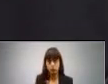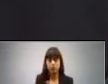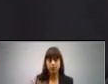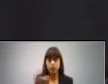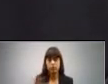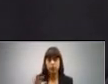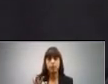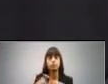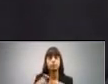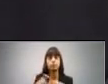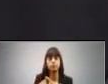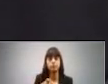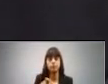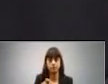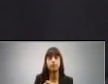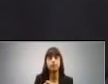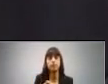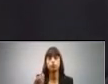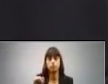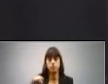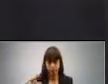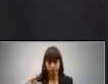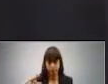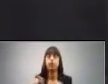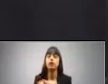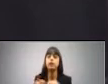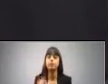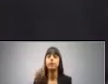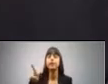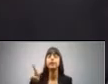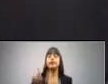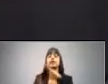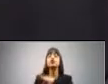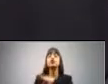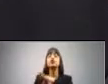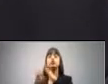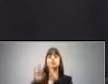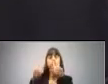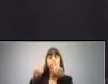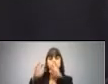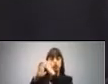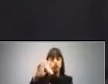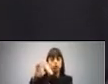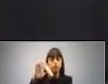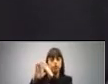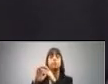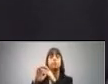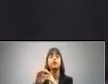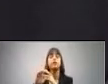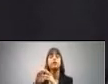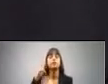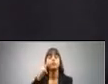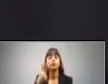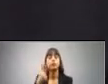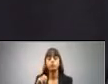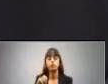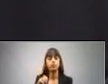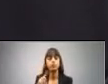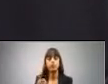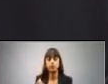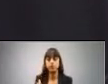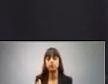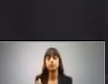do Cérebro do Hospital Albert Einstein entre 2003 e 2012, onde também atua como pesquisador